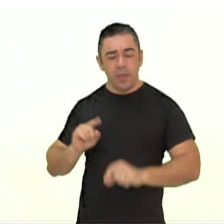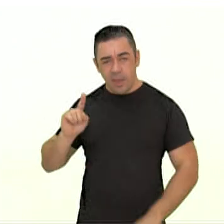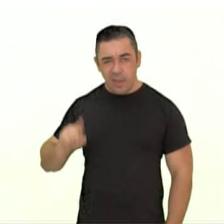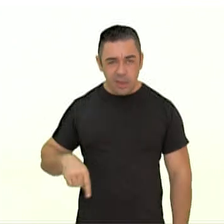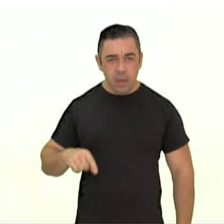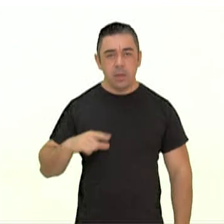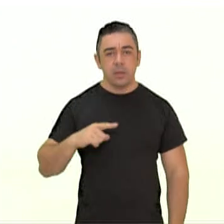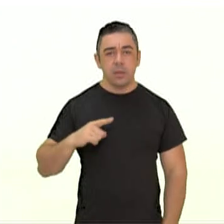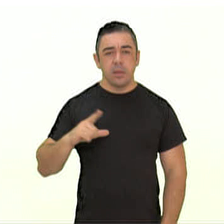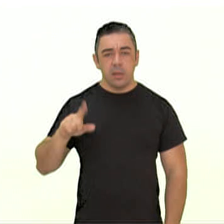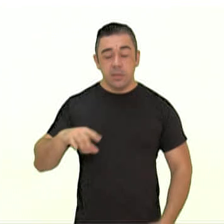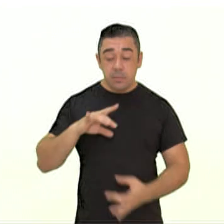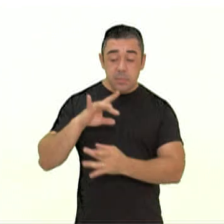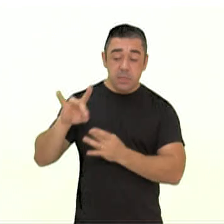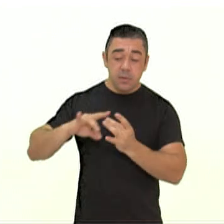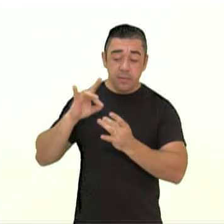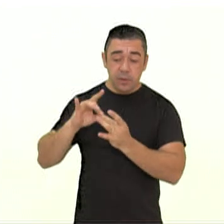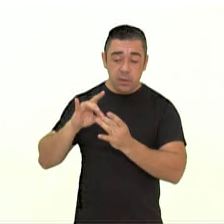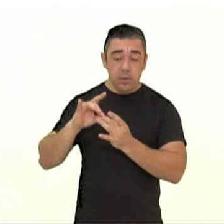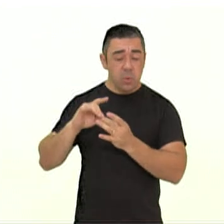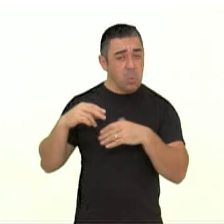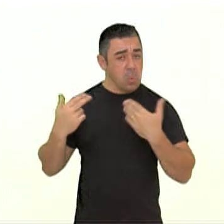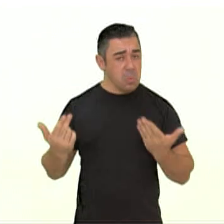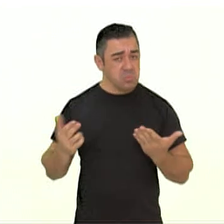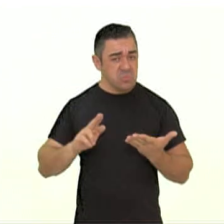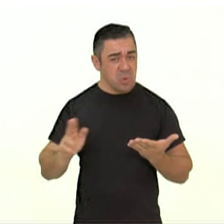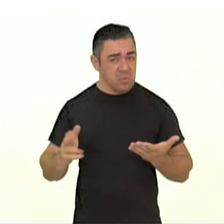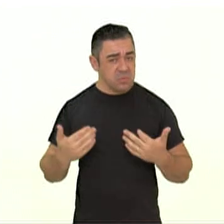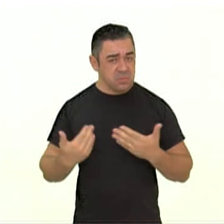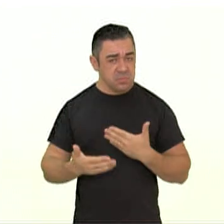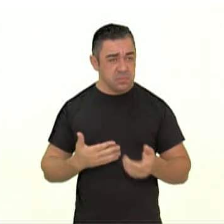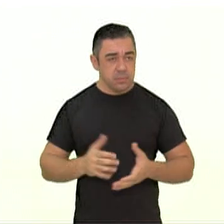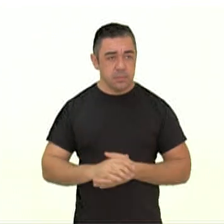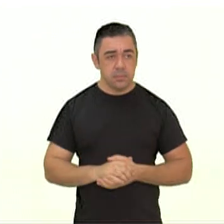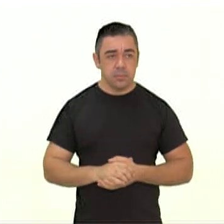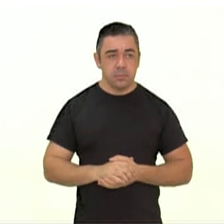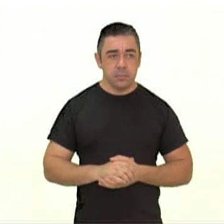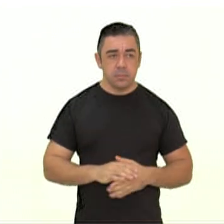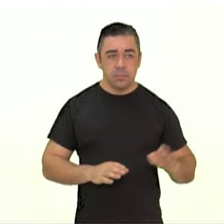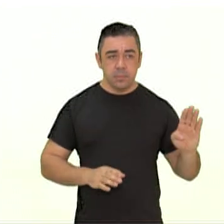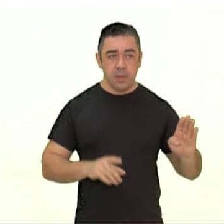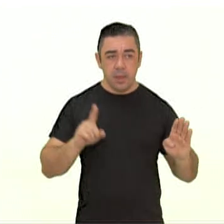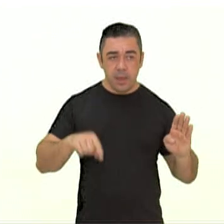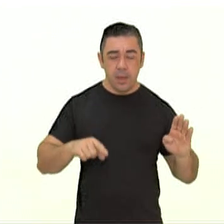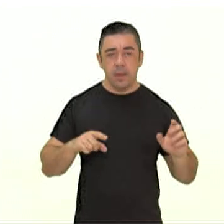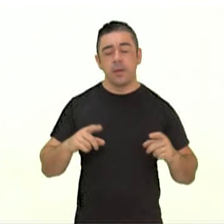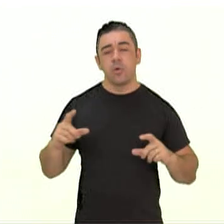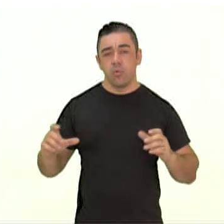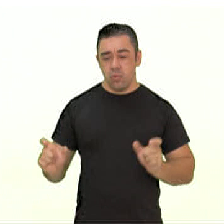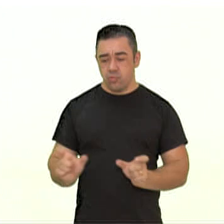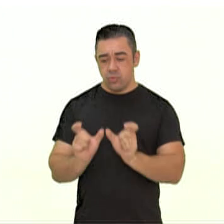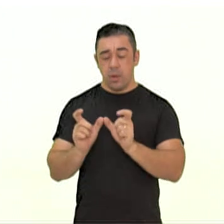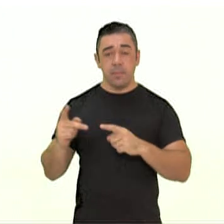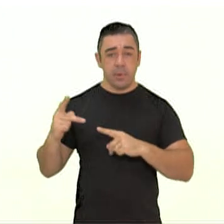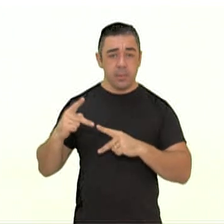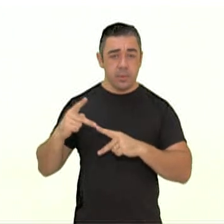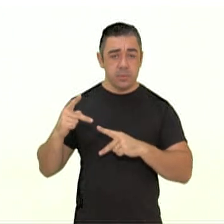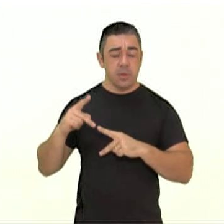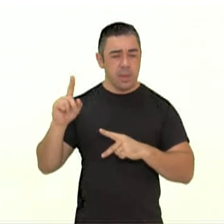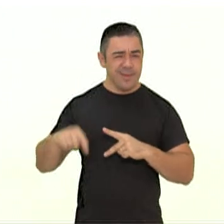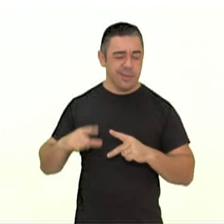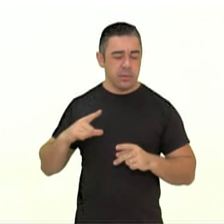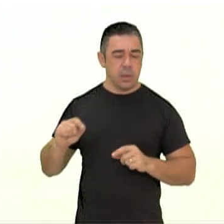de particularizar ou indefinir o nome. Conjunção, preposição, é a palavra que estabelece uma